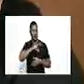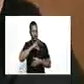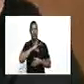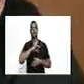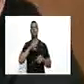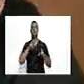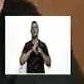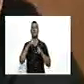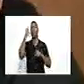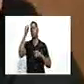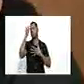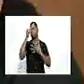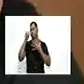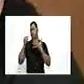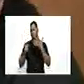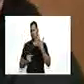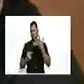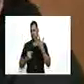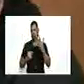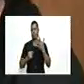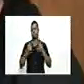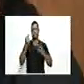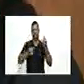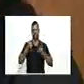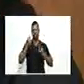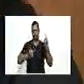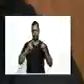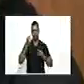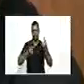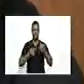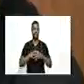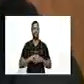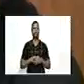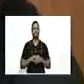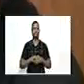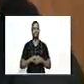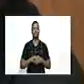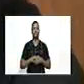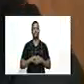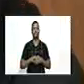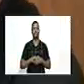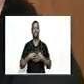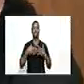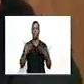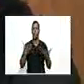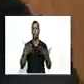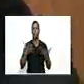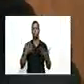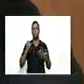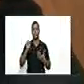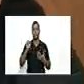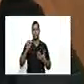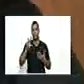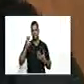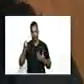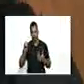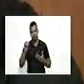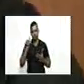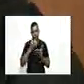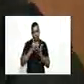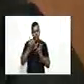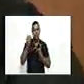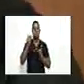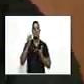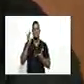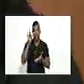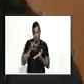outras questões que estavam sendo discutidas na mesa de negociação bem a princípio Vereador Salv José Na verdade